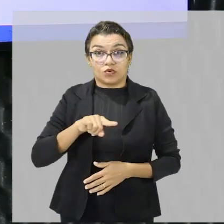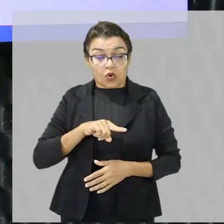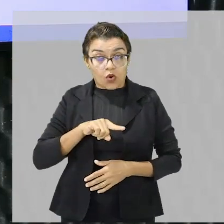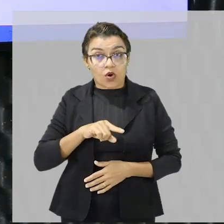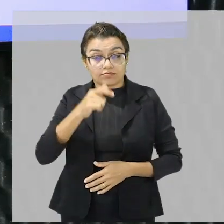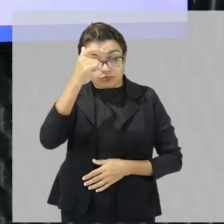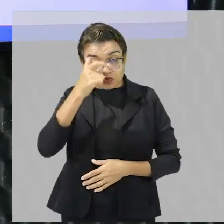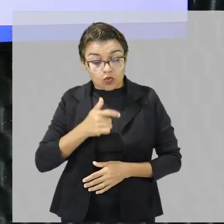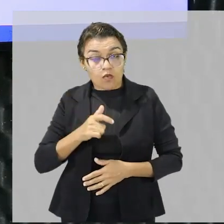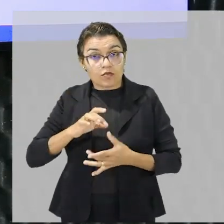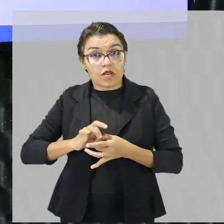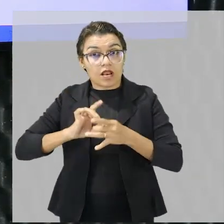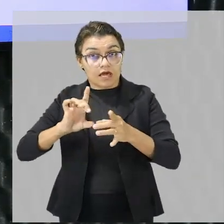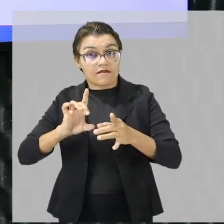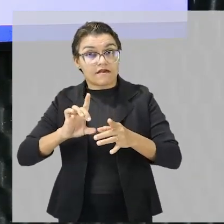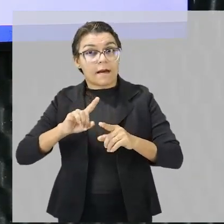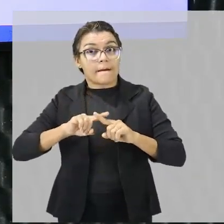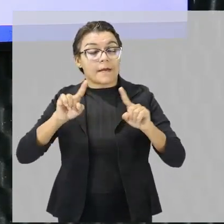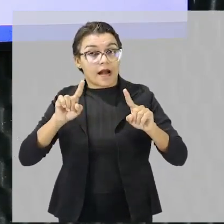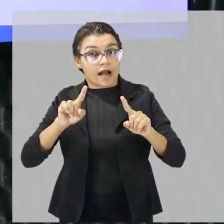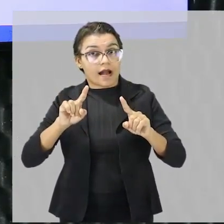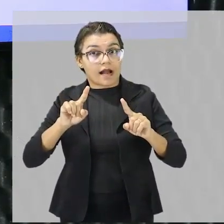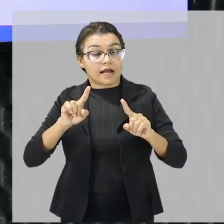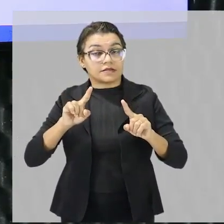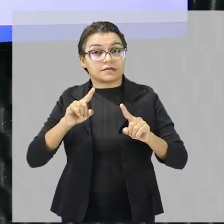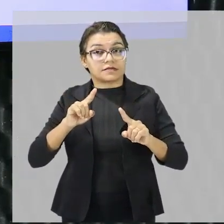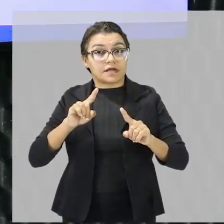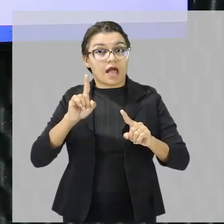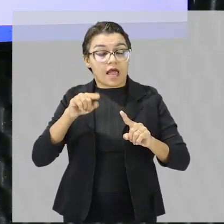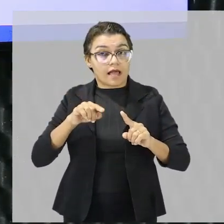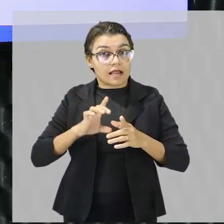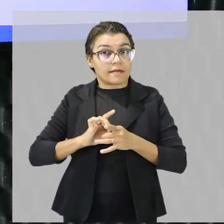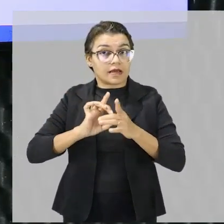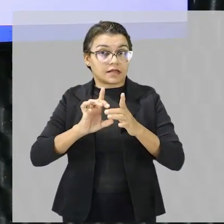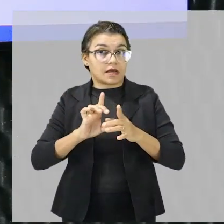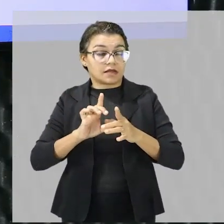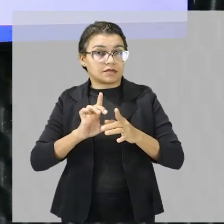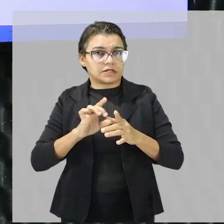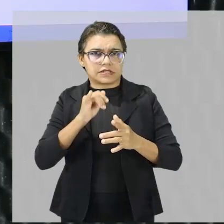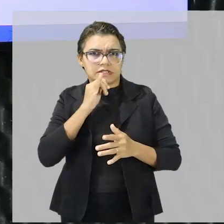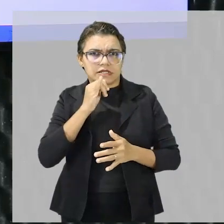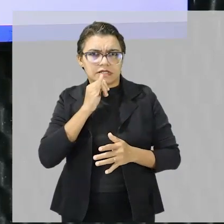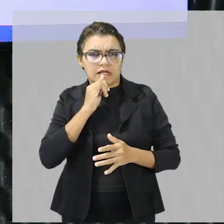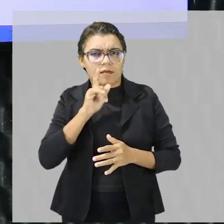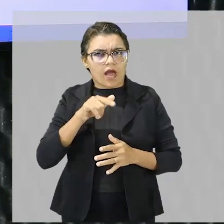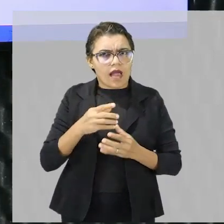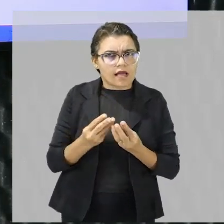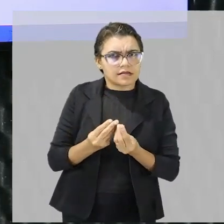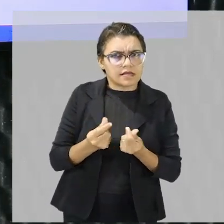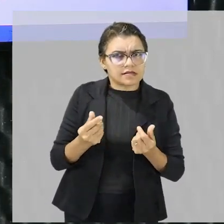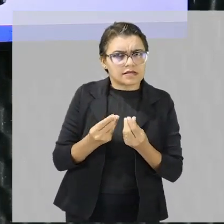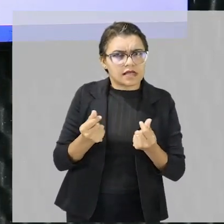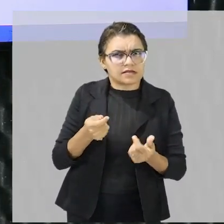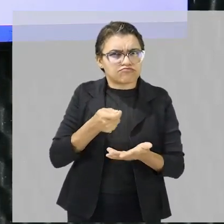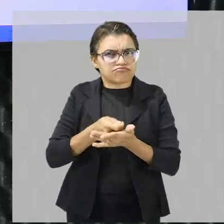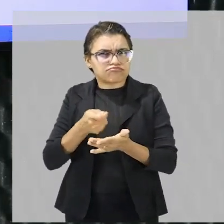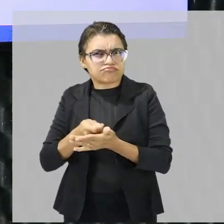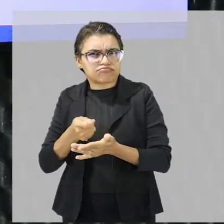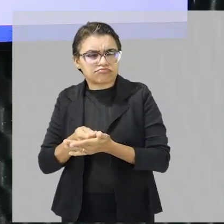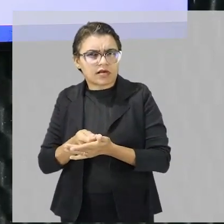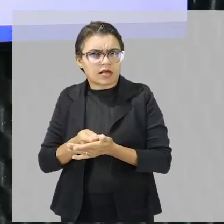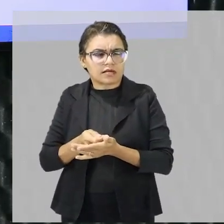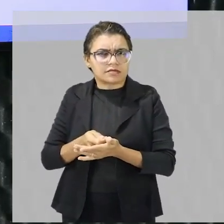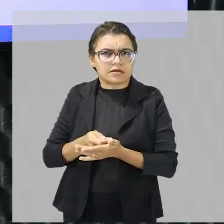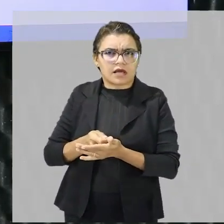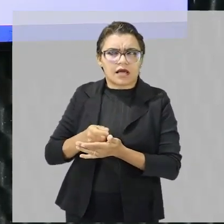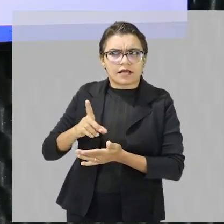livres, mas essa liberdade, ela além de um presente, ela não está determinada por essência, ela não está determinada por